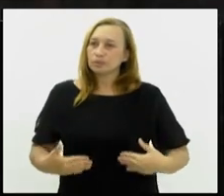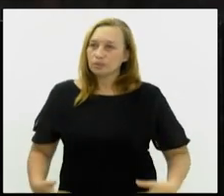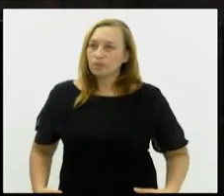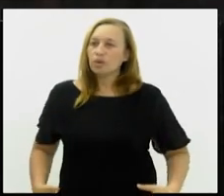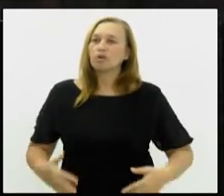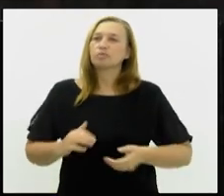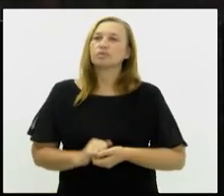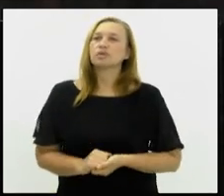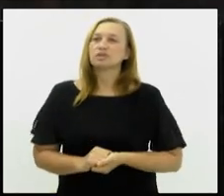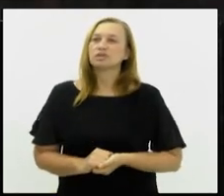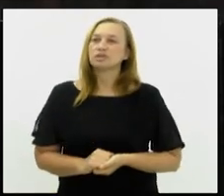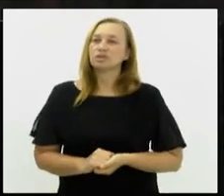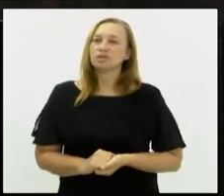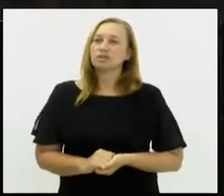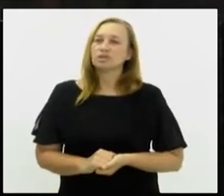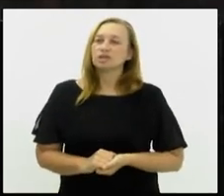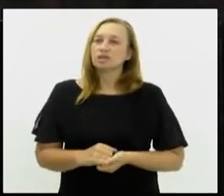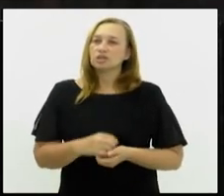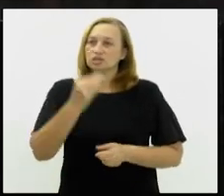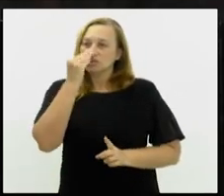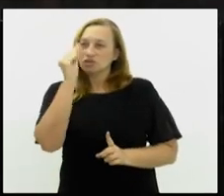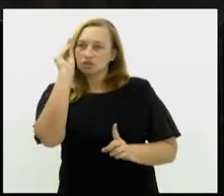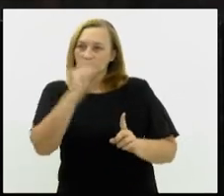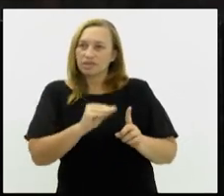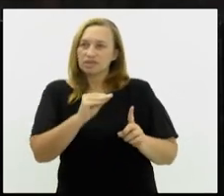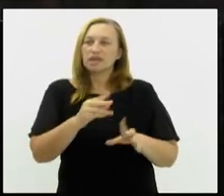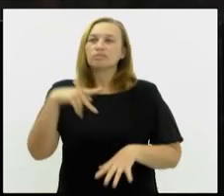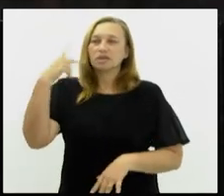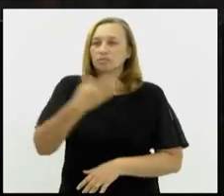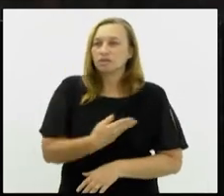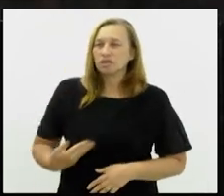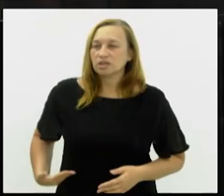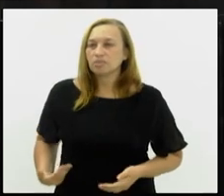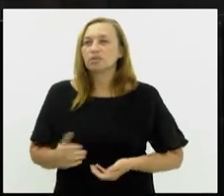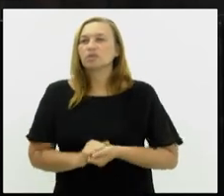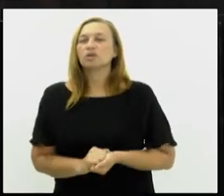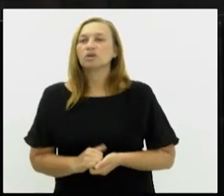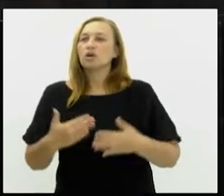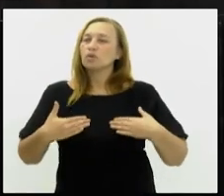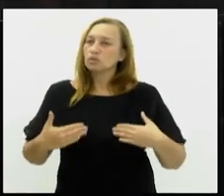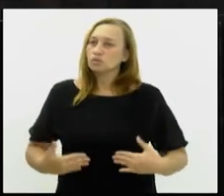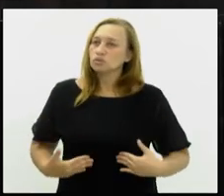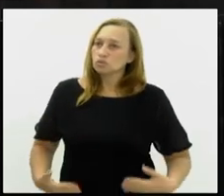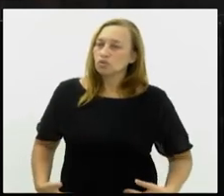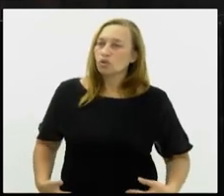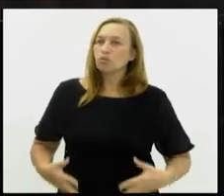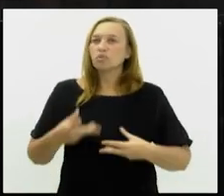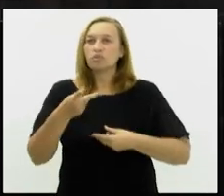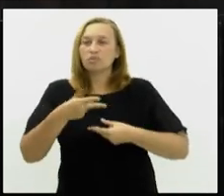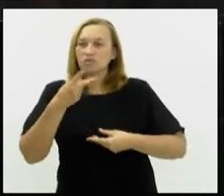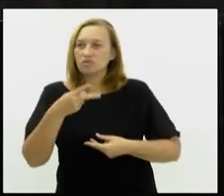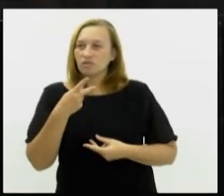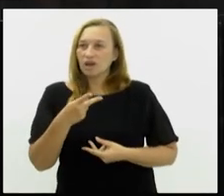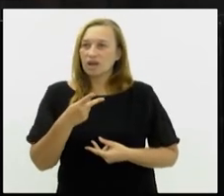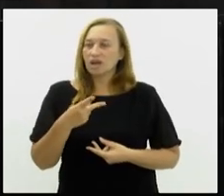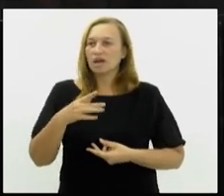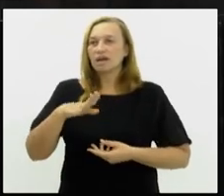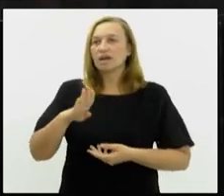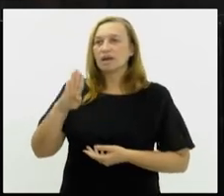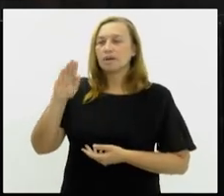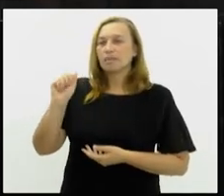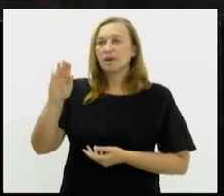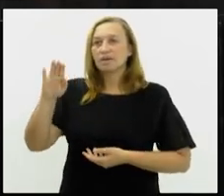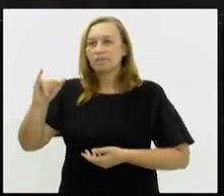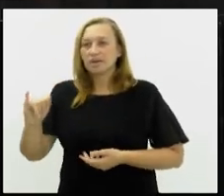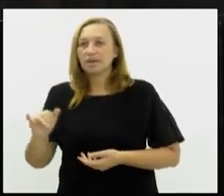são negligenciados pela política pública, que esses são os corpos que, como diz Bembe, é